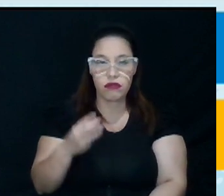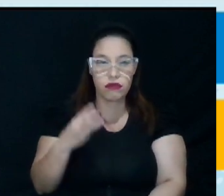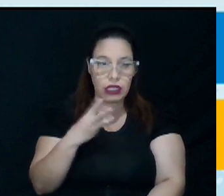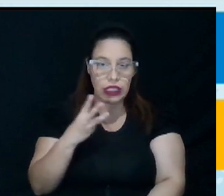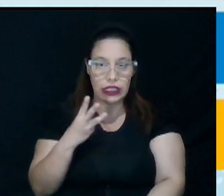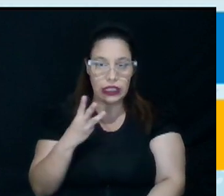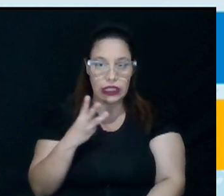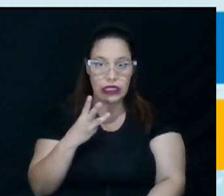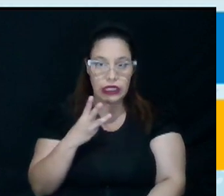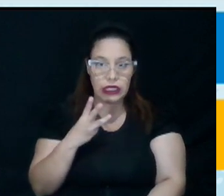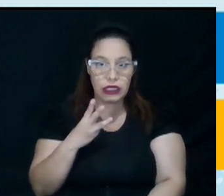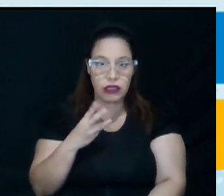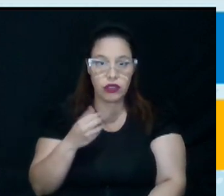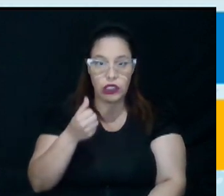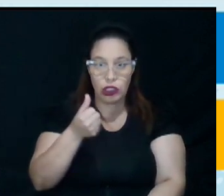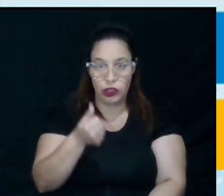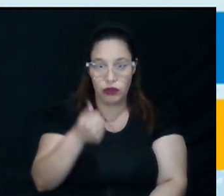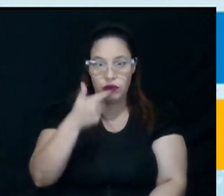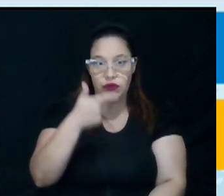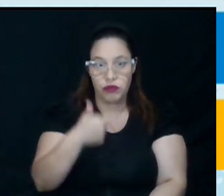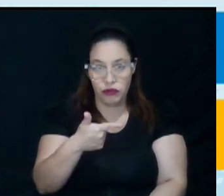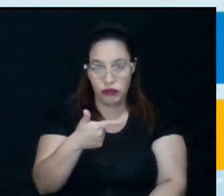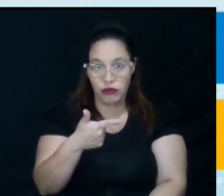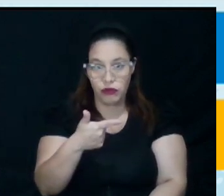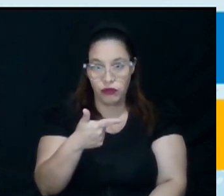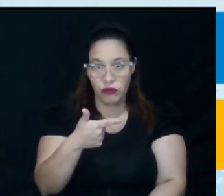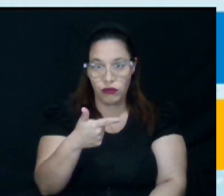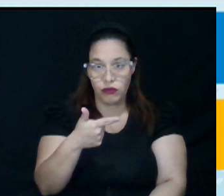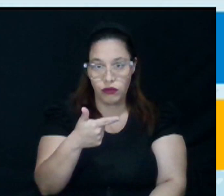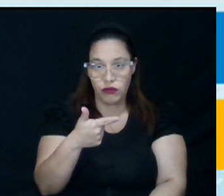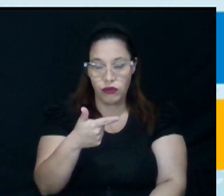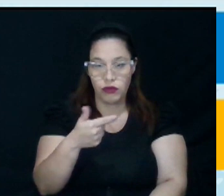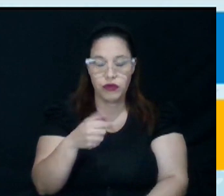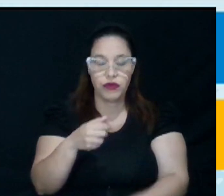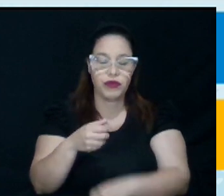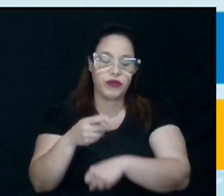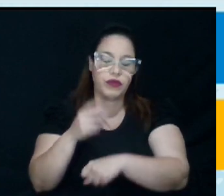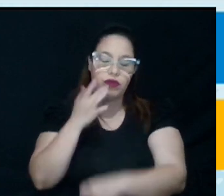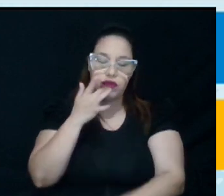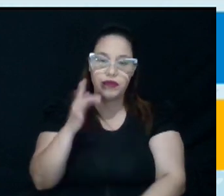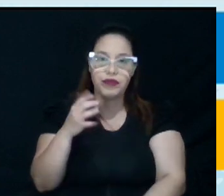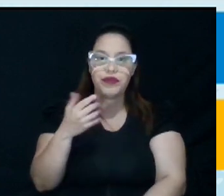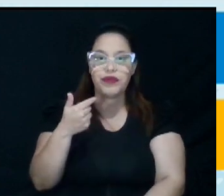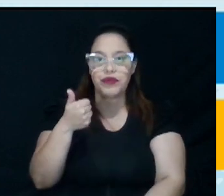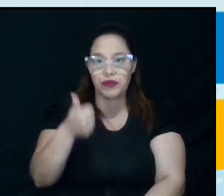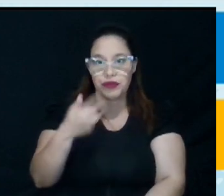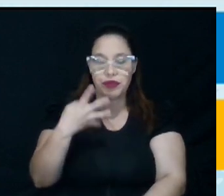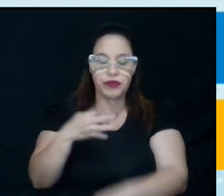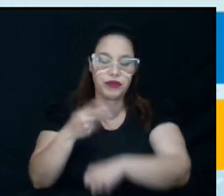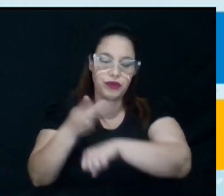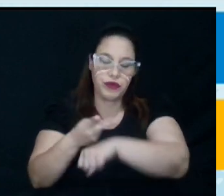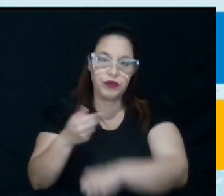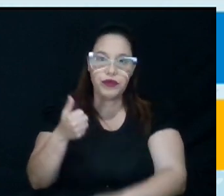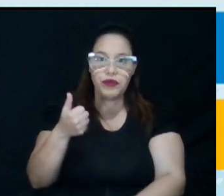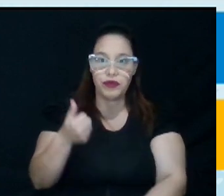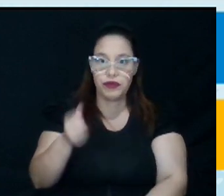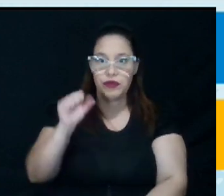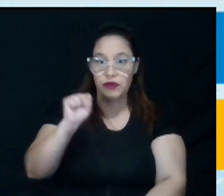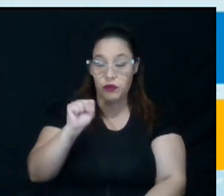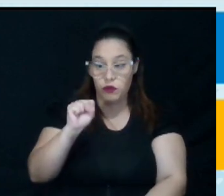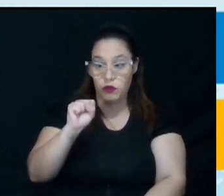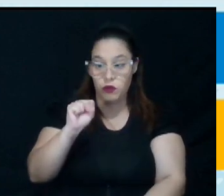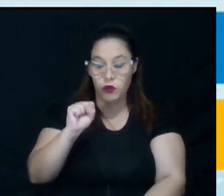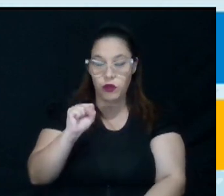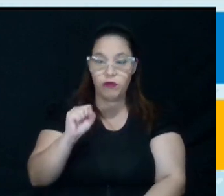ouro, 14 medalhas de prata e 18 medalhas de bronze, totalizando 44. E o Brasil,